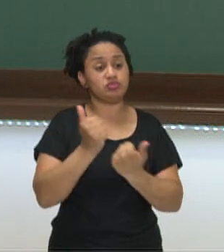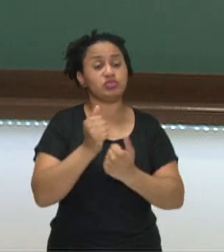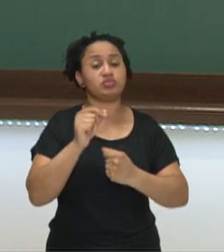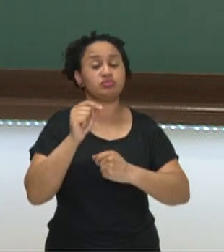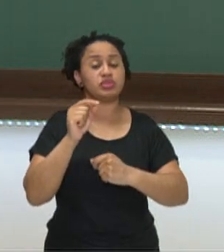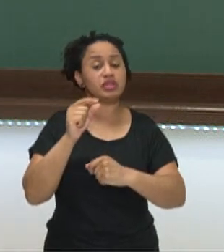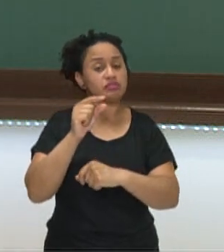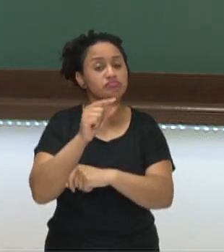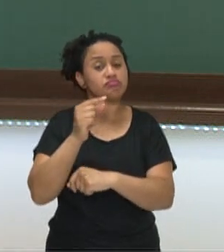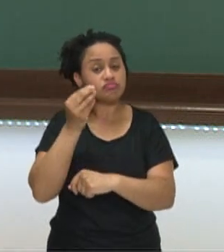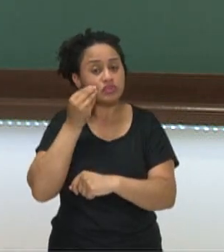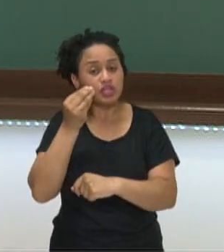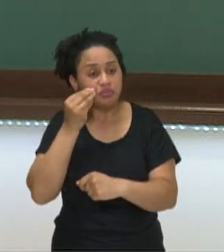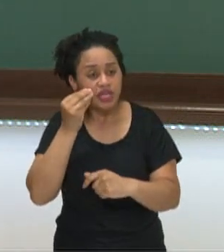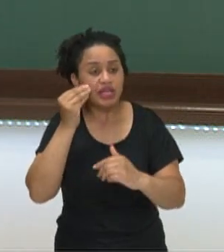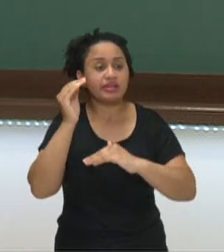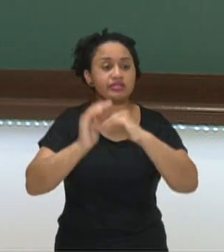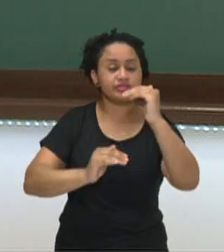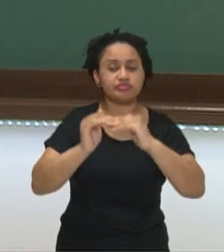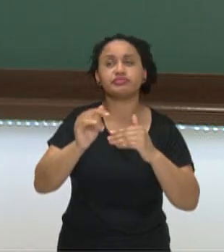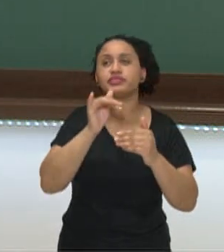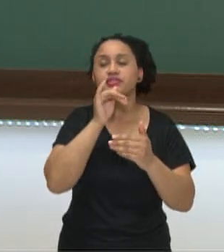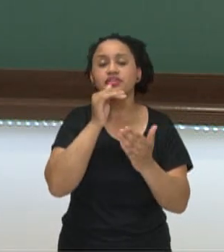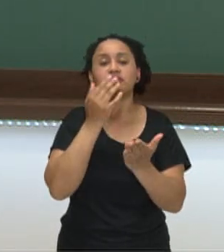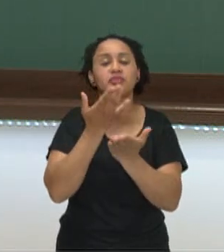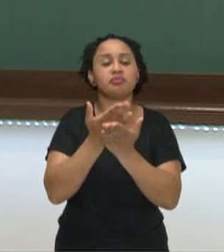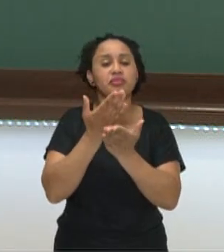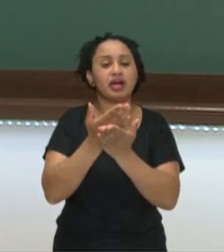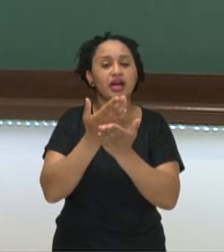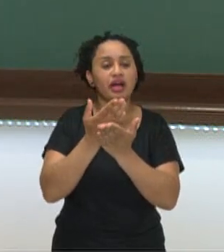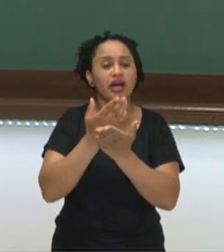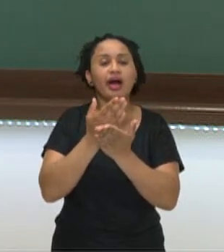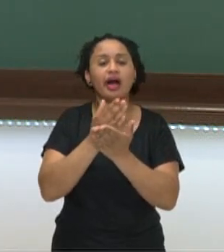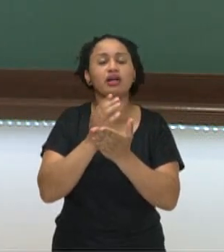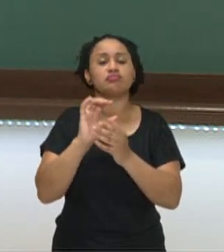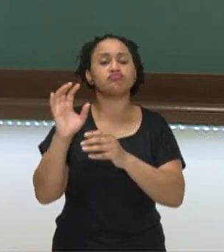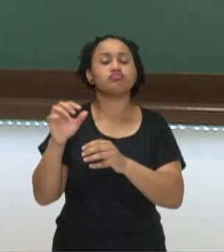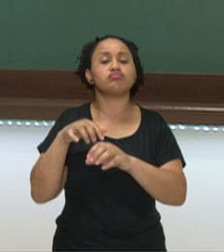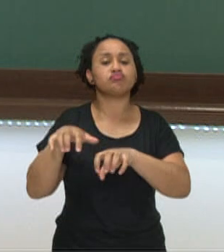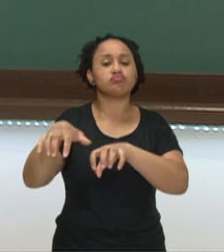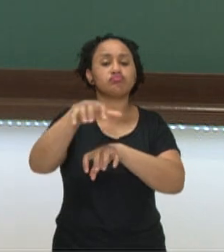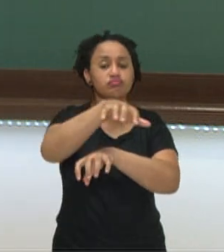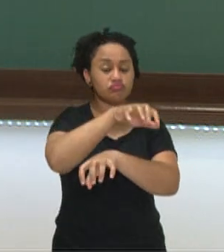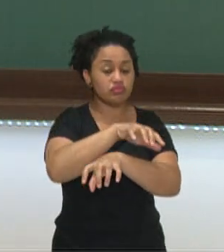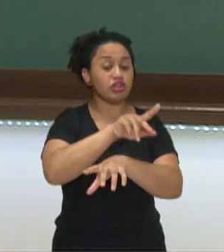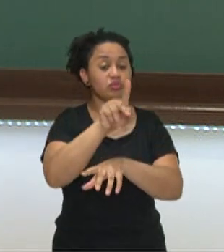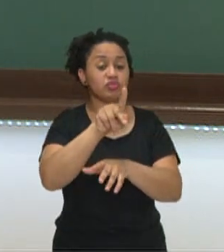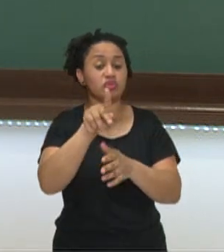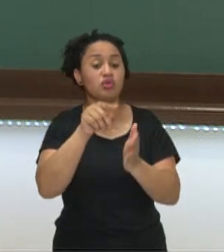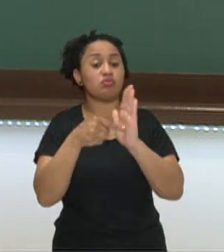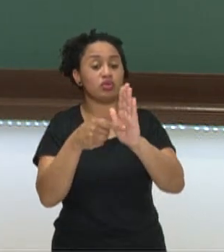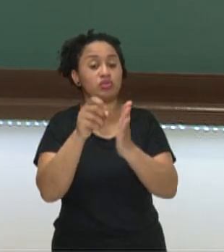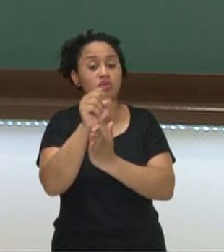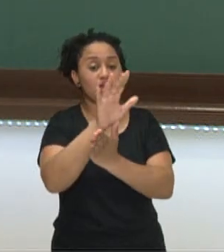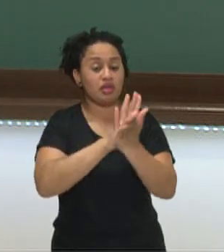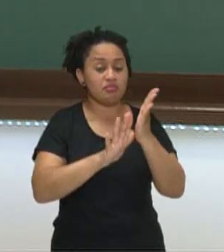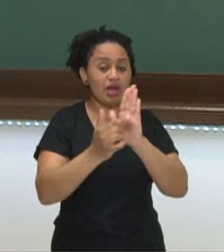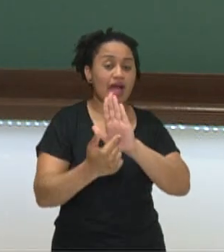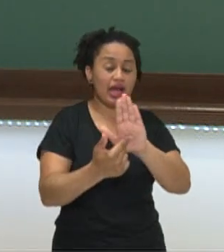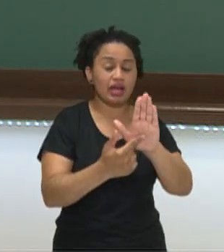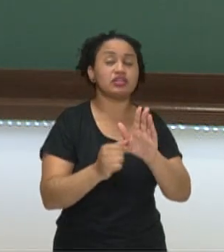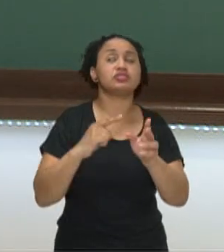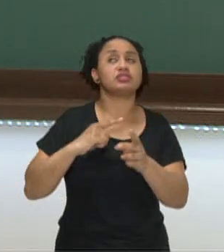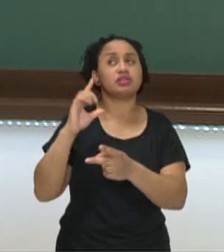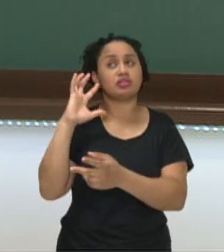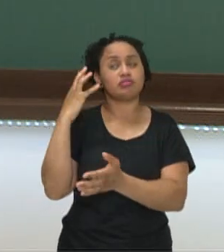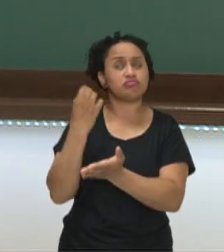práticas. Então você está ali, né, tem uma aula sobre feudalismo e o professor mostrou a imagem sobre feudalismo, né, você tem um podcast